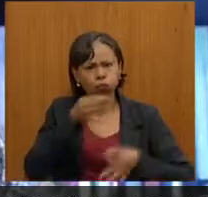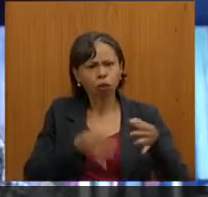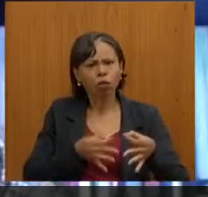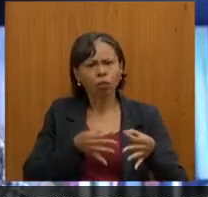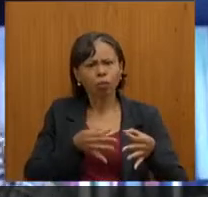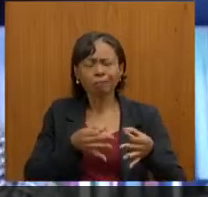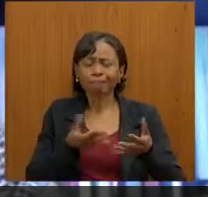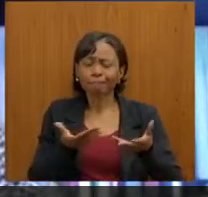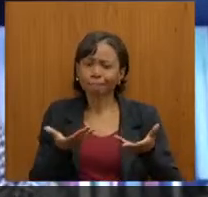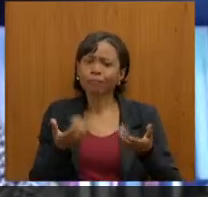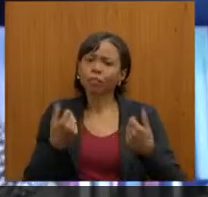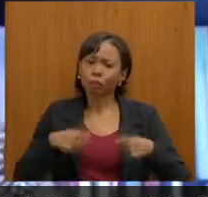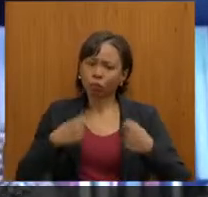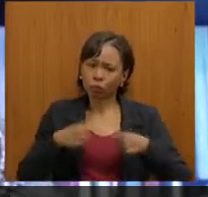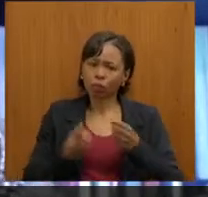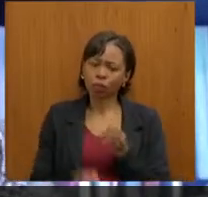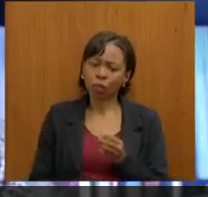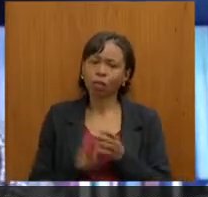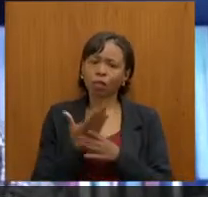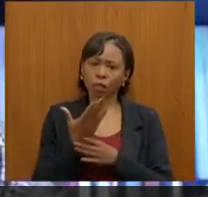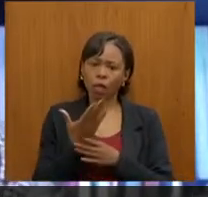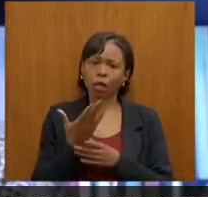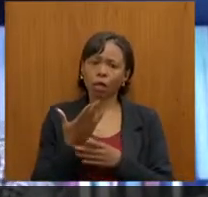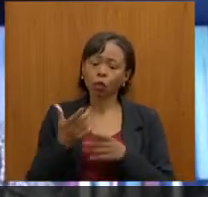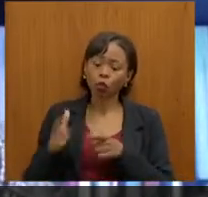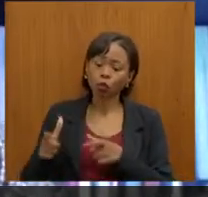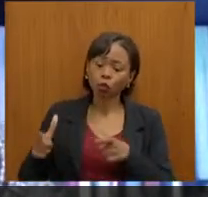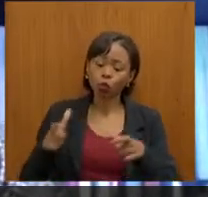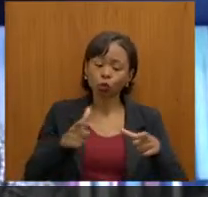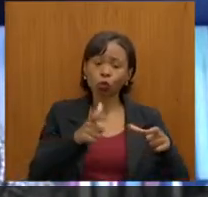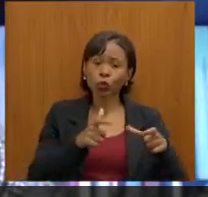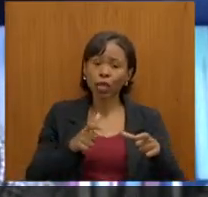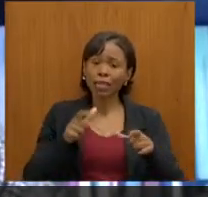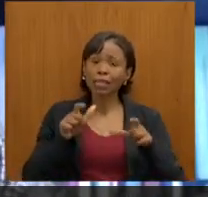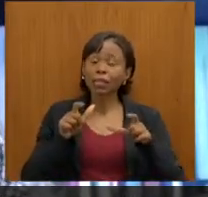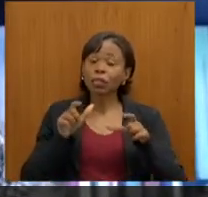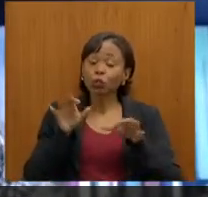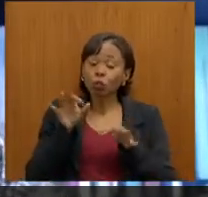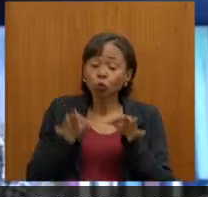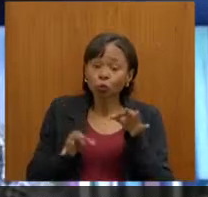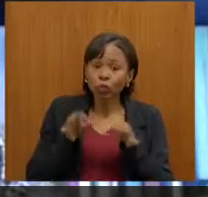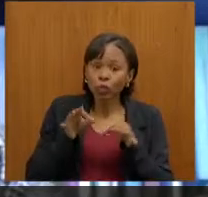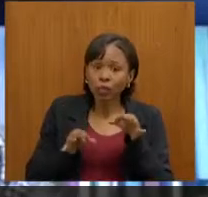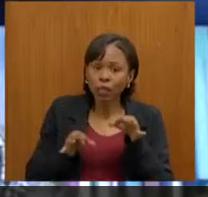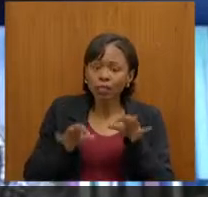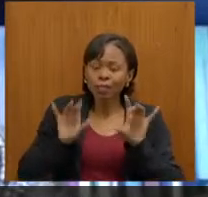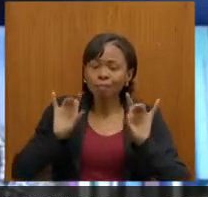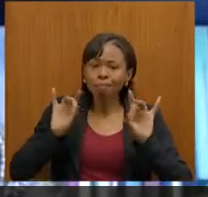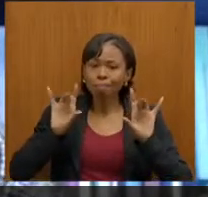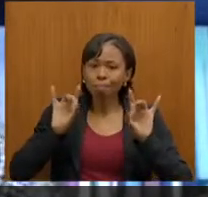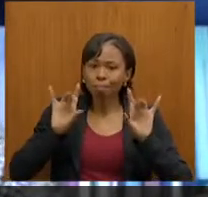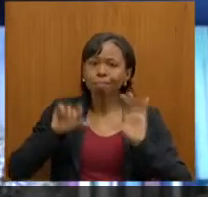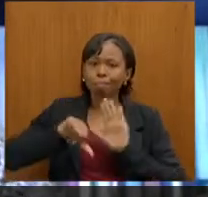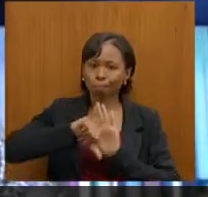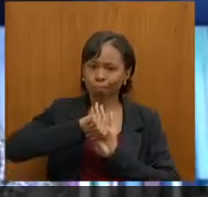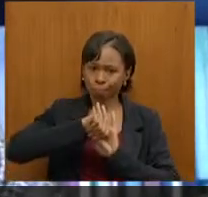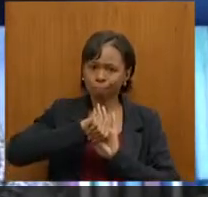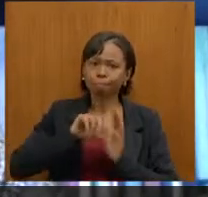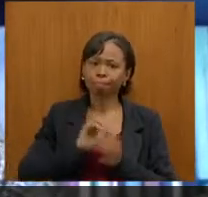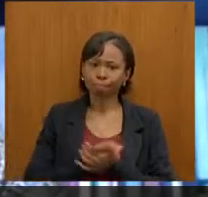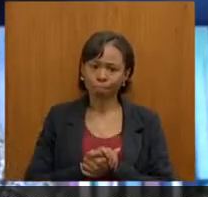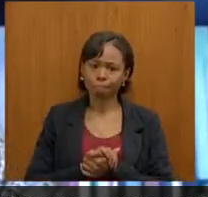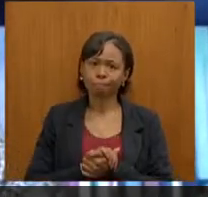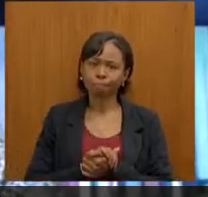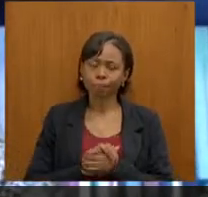é necessário a criação de juizados especiais criminais da mesma forma há uma ausência